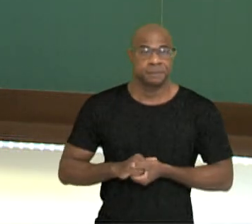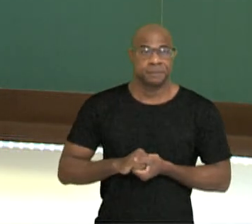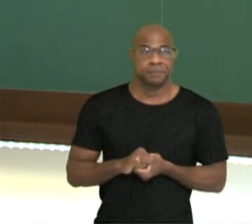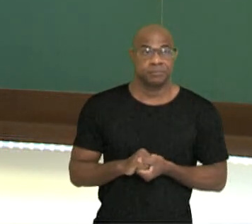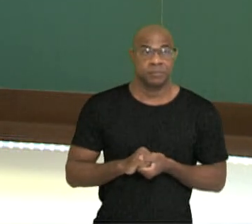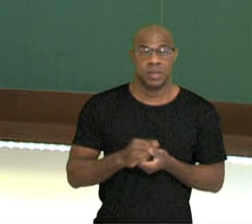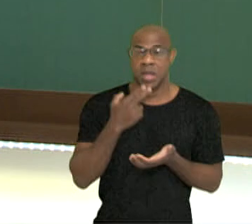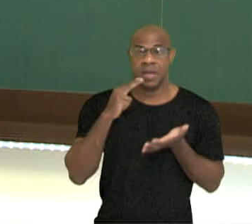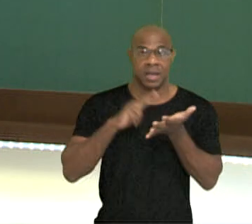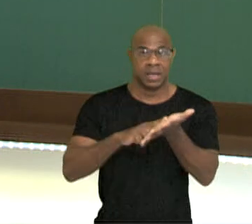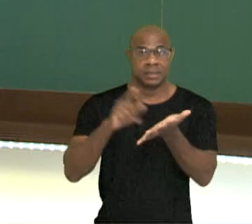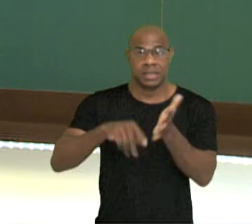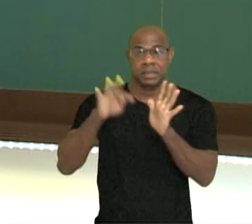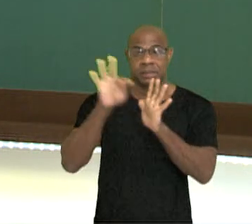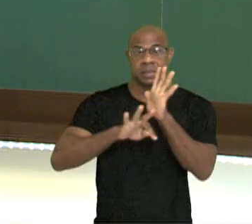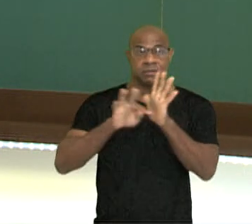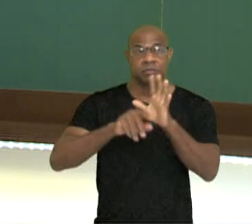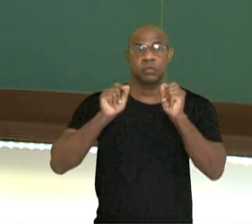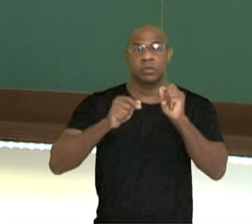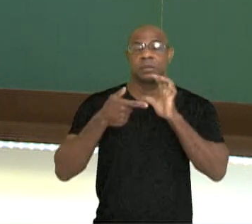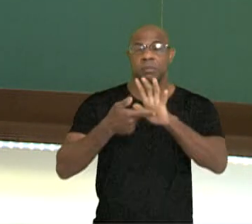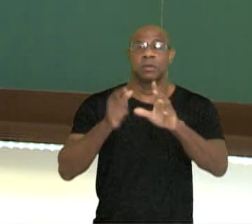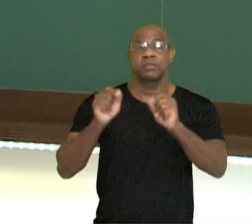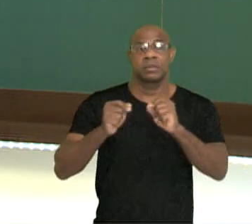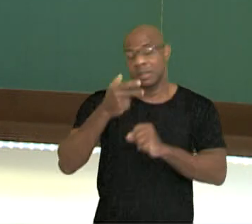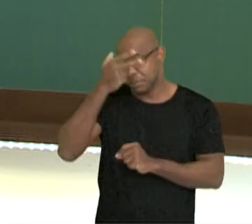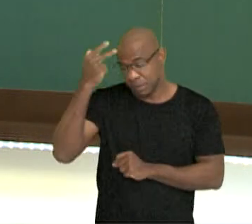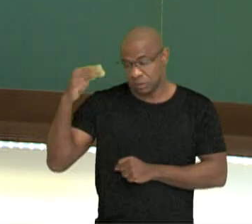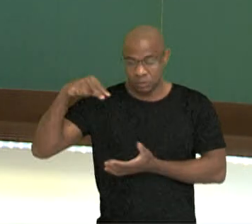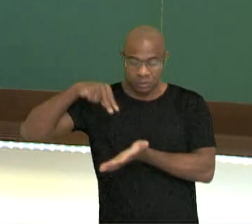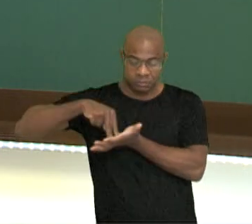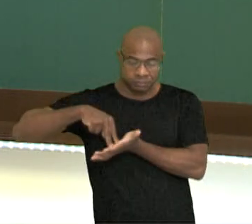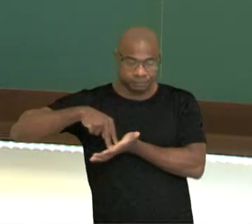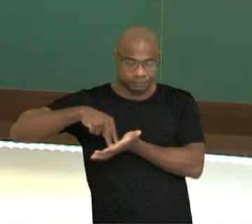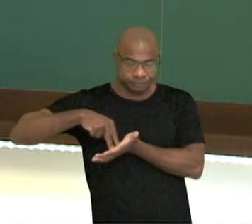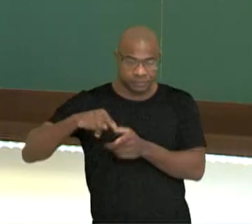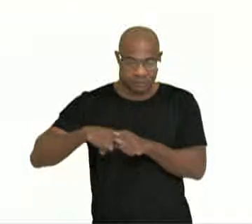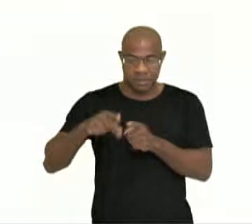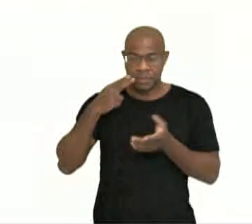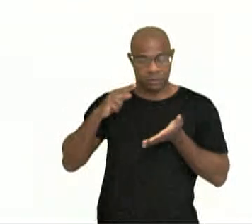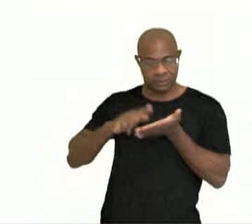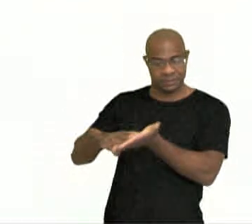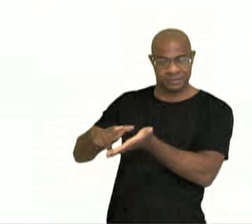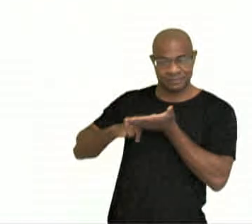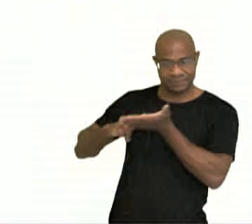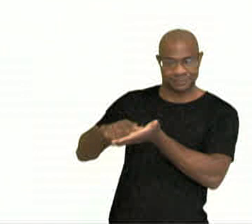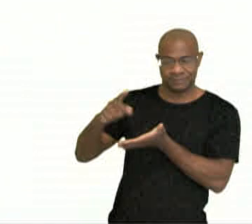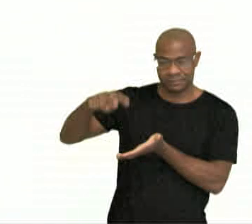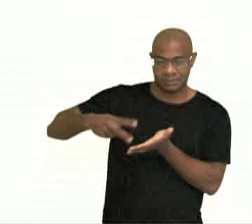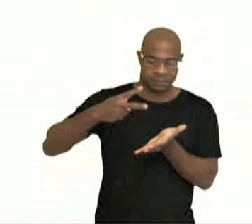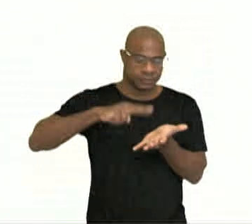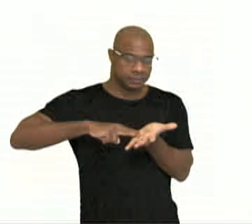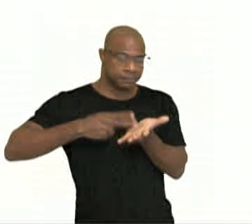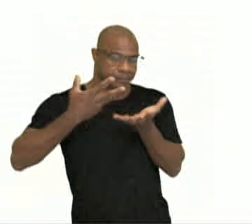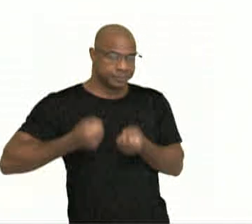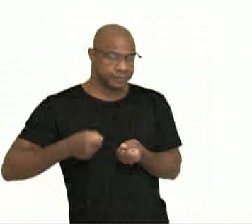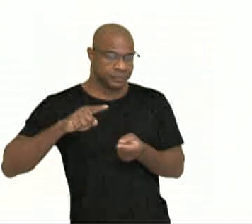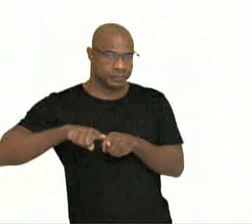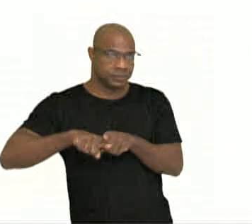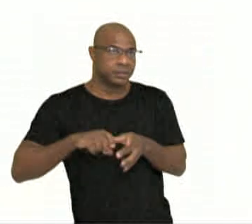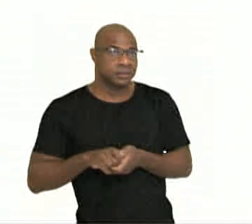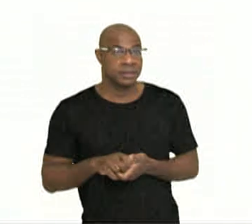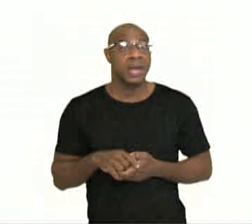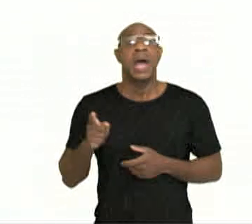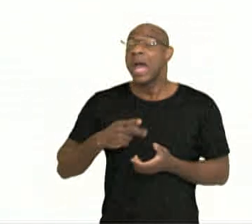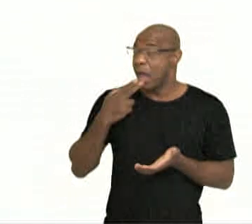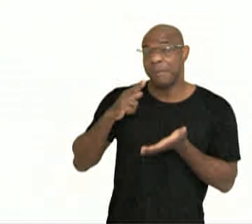A carta é um texto que traz sempre um emissor e um receptor. Há vários tipos de carta e essa é uma carta pessoal escrita para Boris